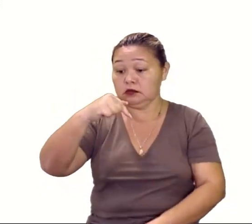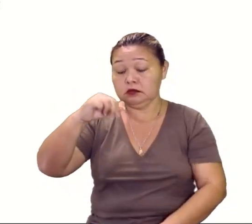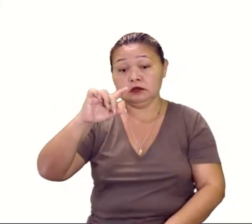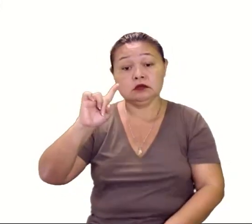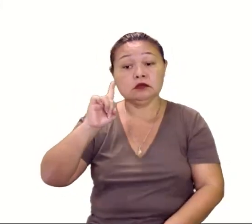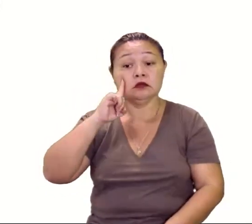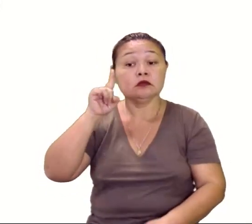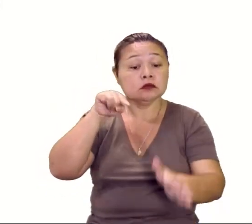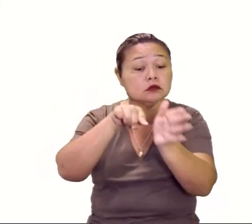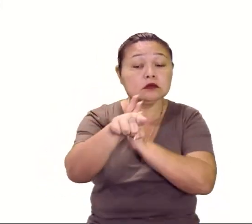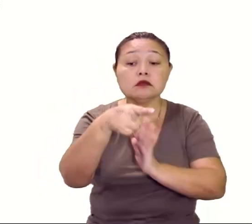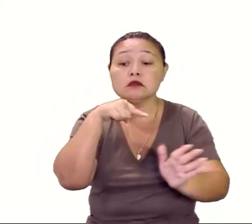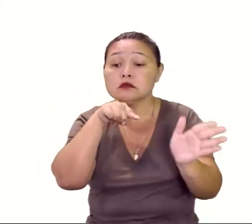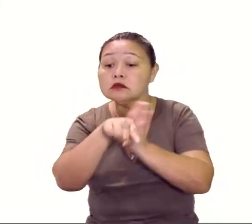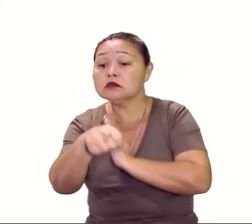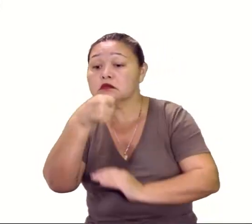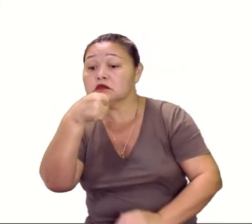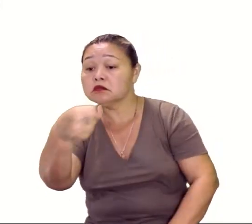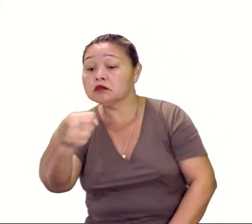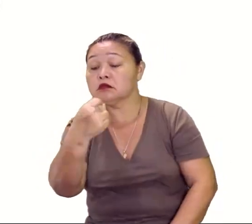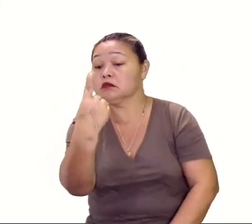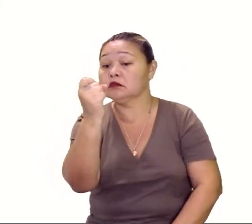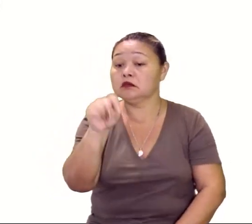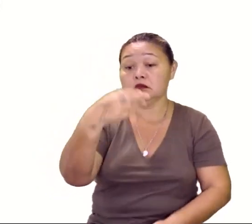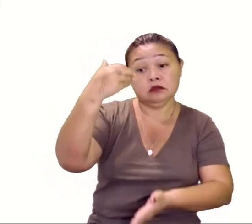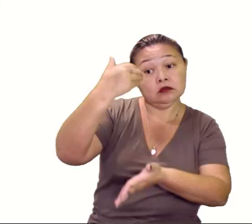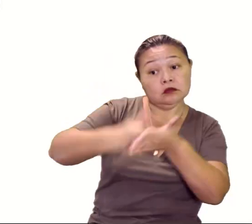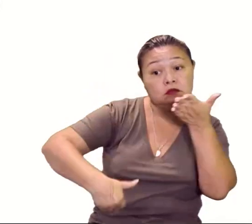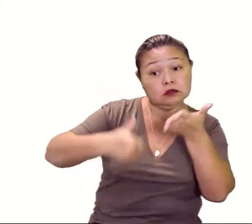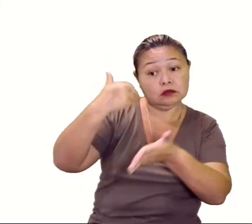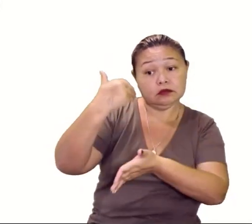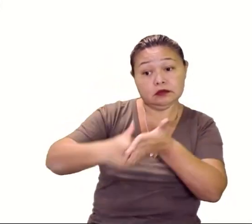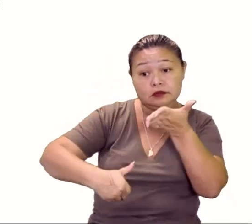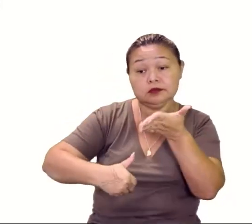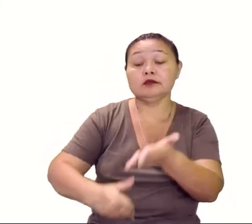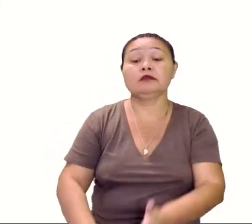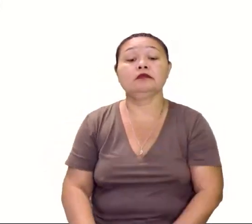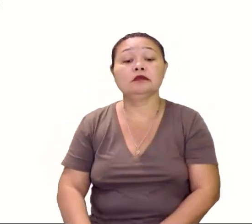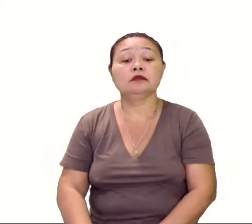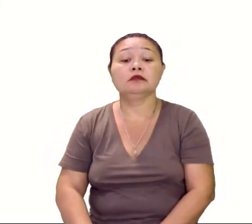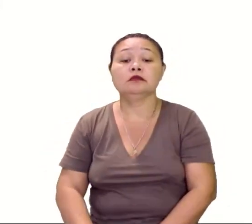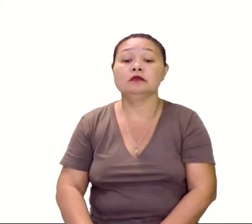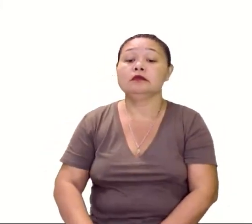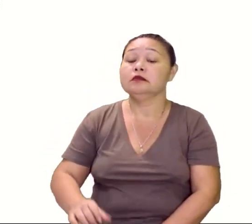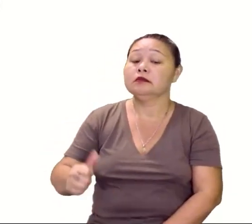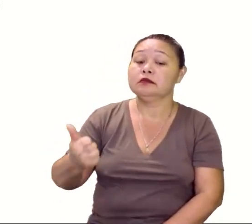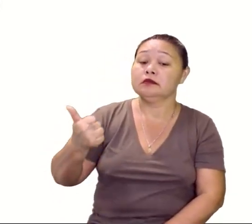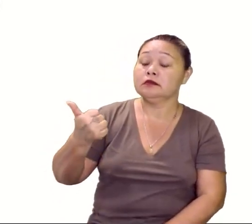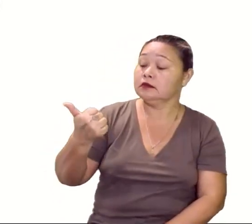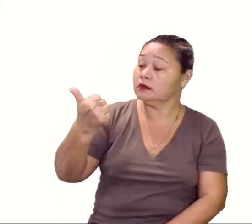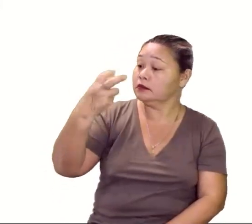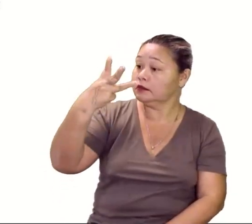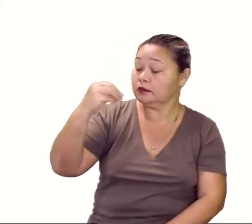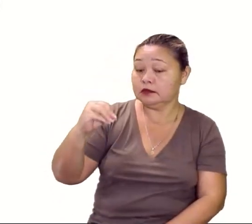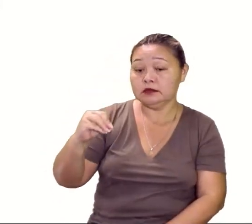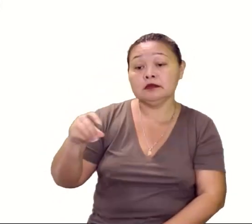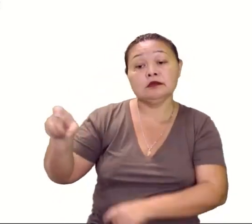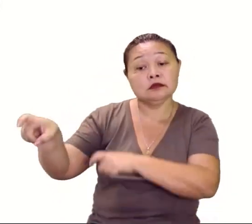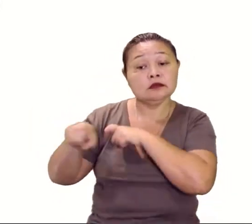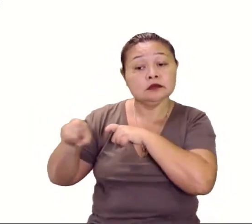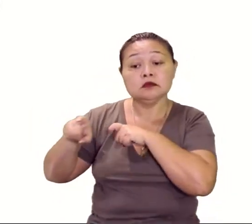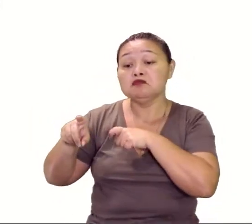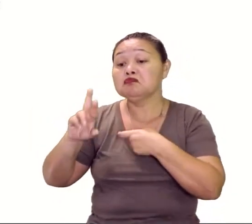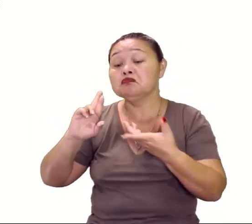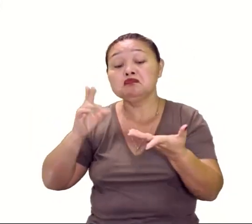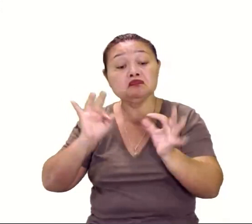total de entrevistado era? 1000. Então vamos subtrair? Vamos diminuir? Então, 130 agricultores